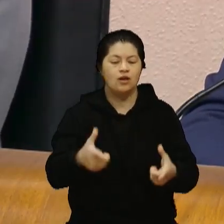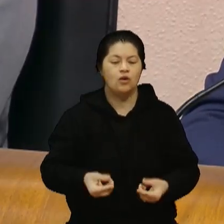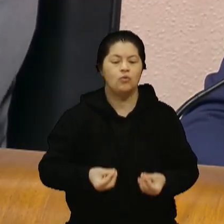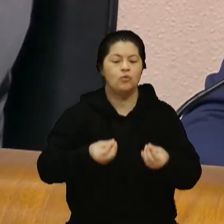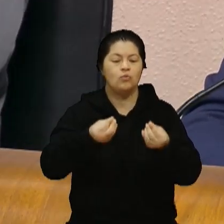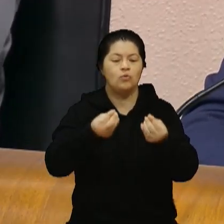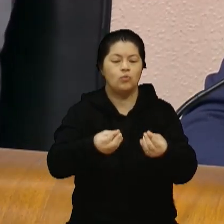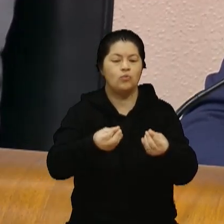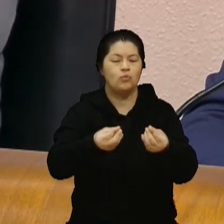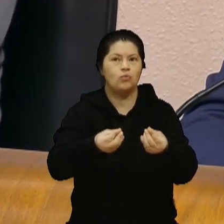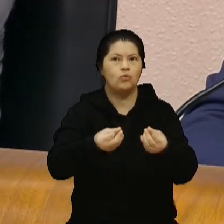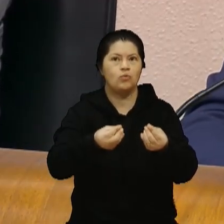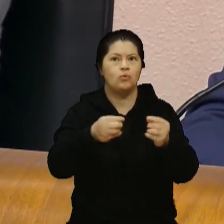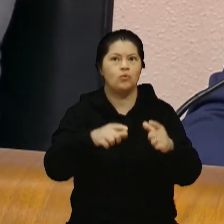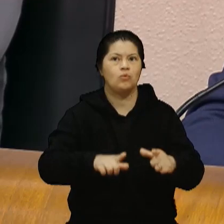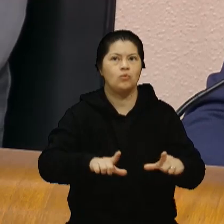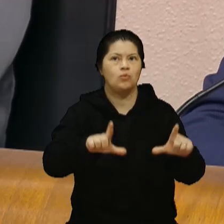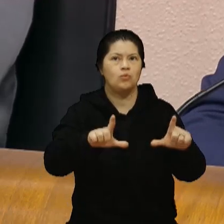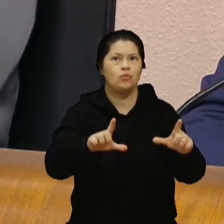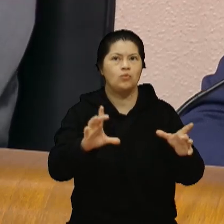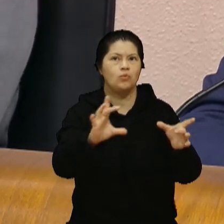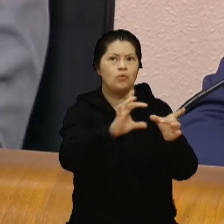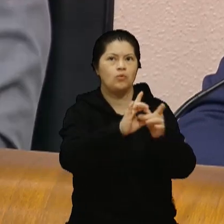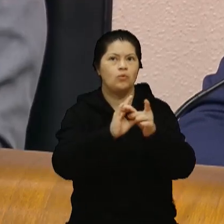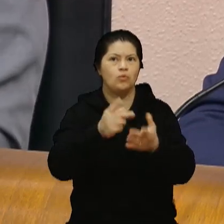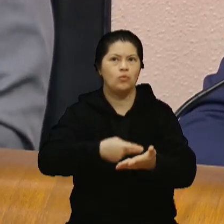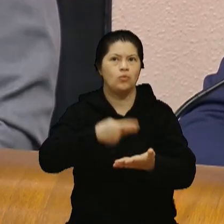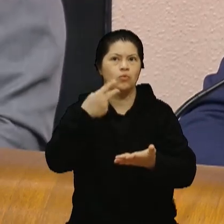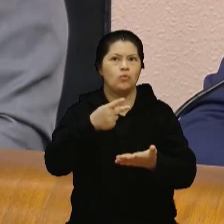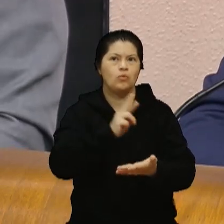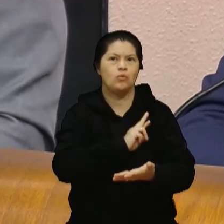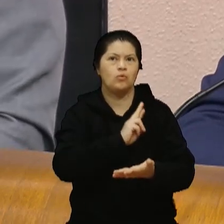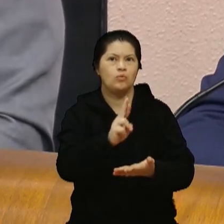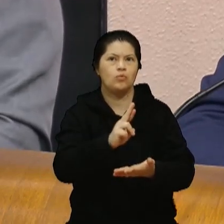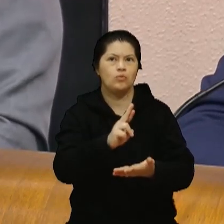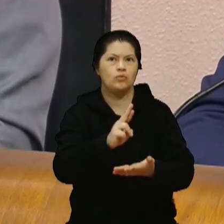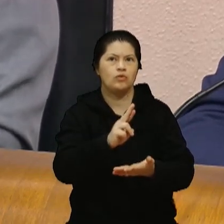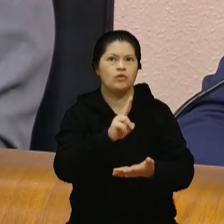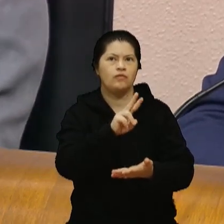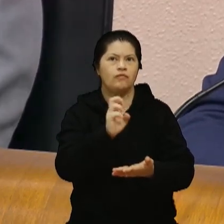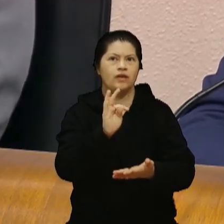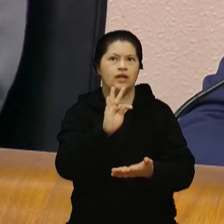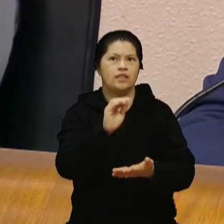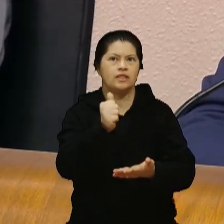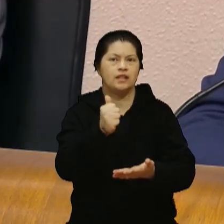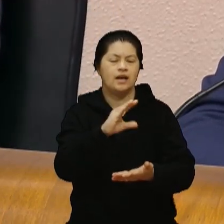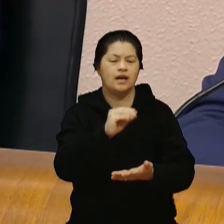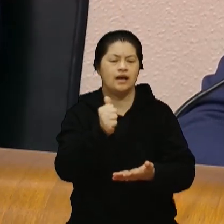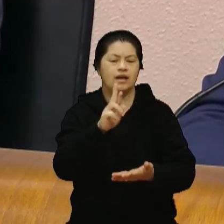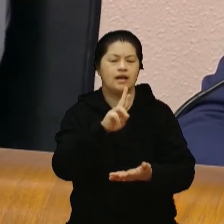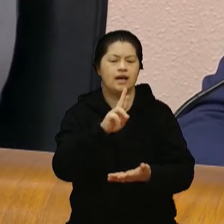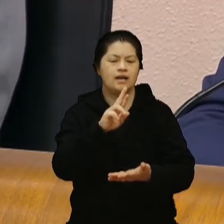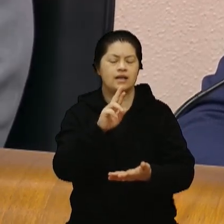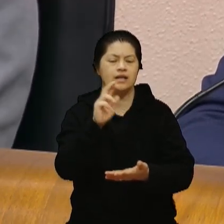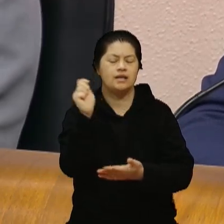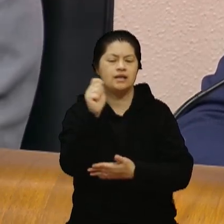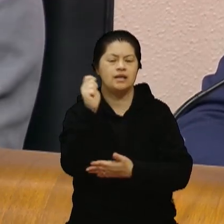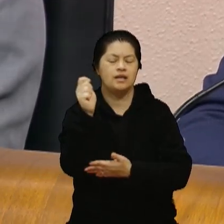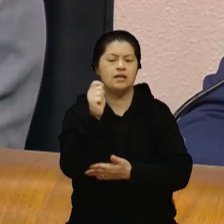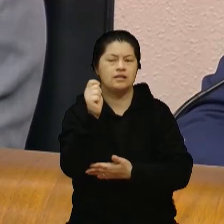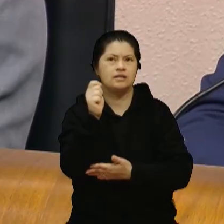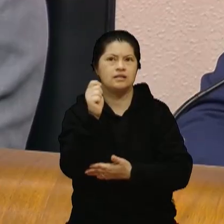entrega do diploma, bem como do troféu, aos representantes da Veteran Car Club Serra Gaúcha. O